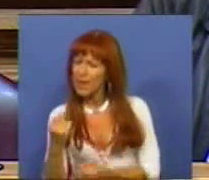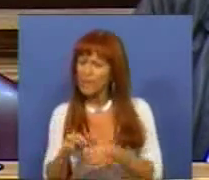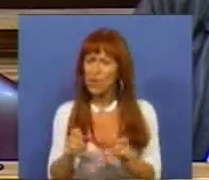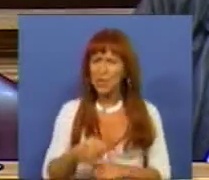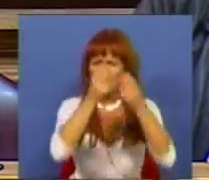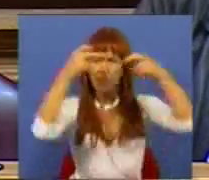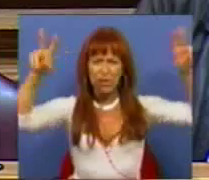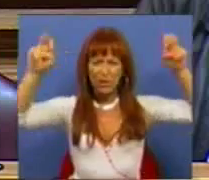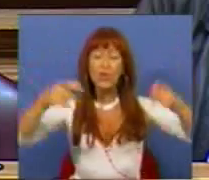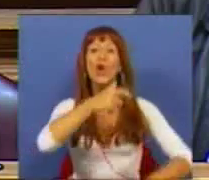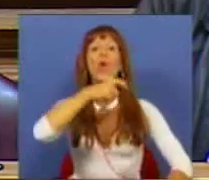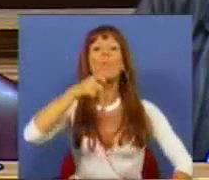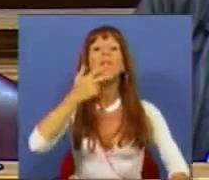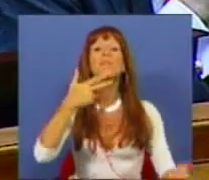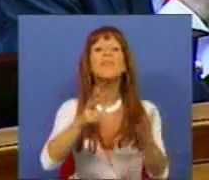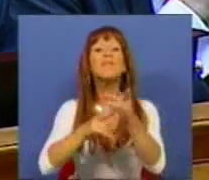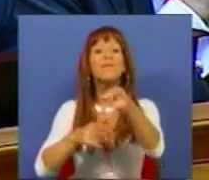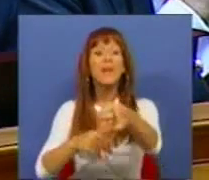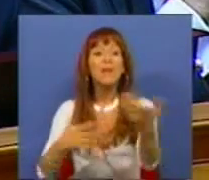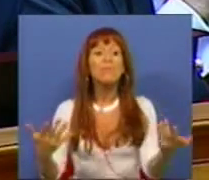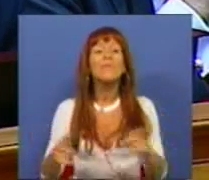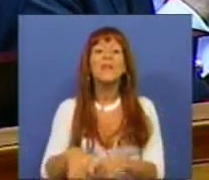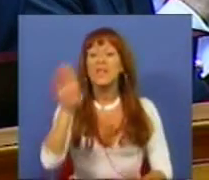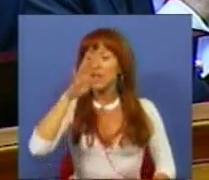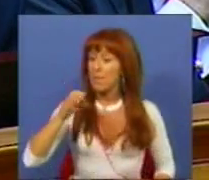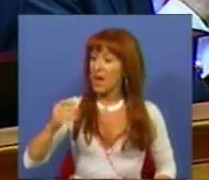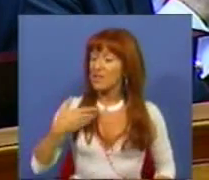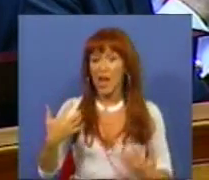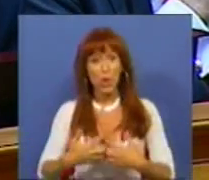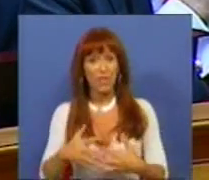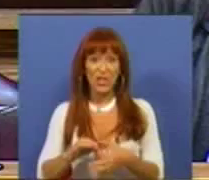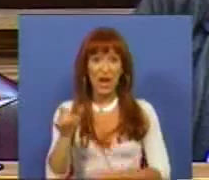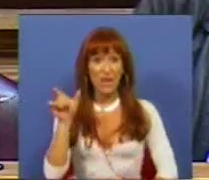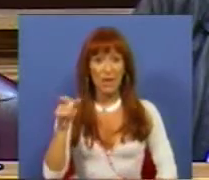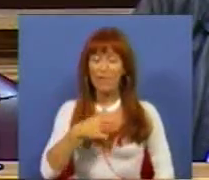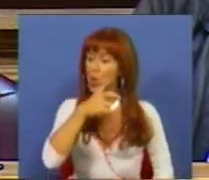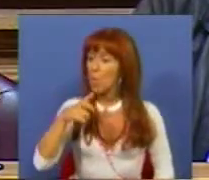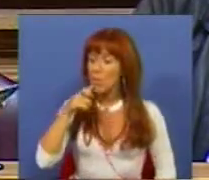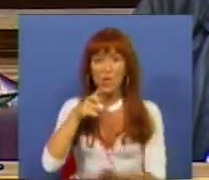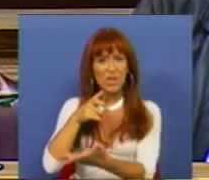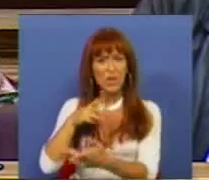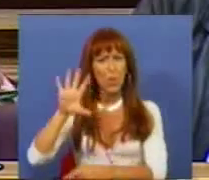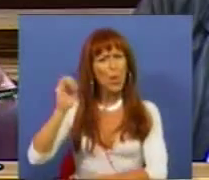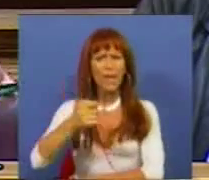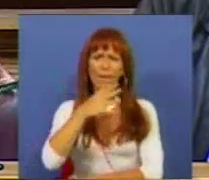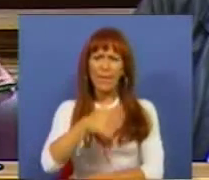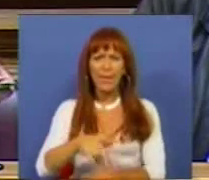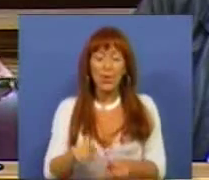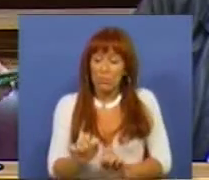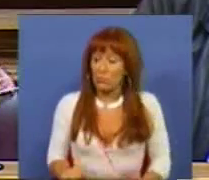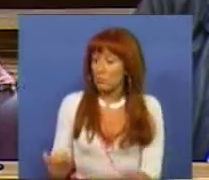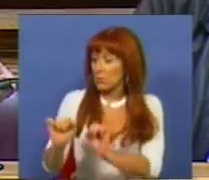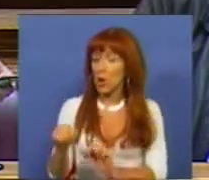esta expressão compromisso de verdade. E, portanto, se o PSD tem dúvidas sobre a palavra compromisso, quando diz no